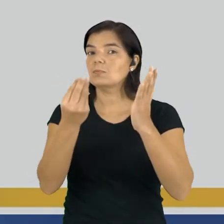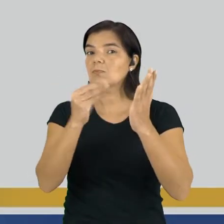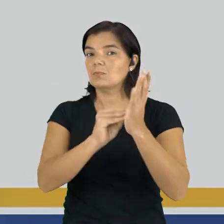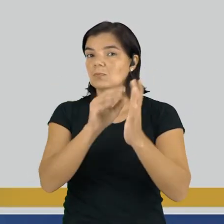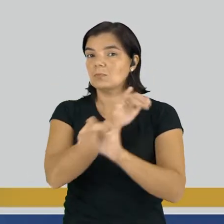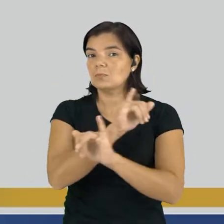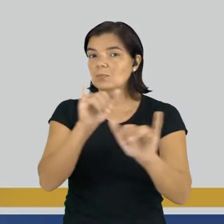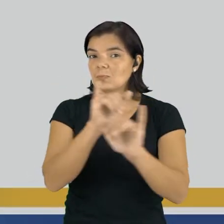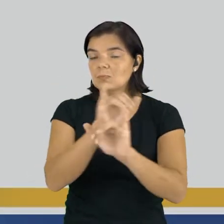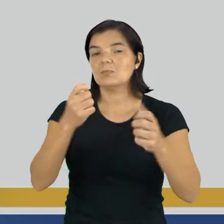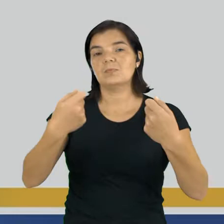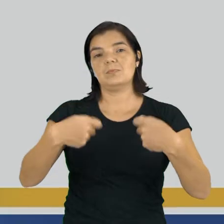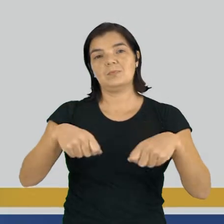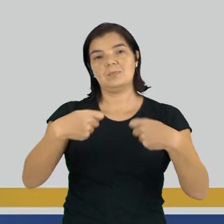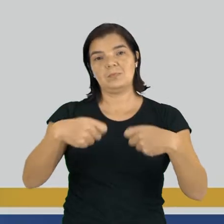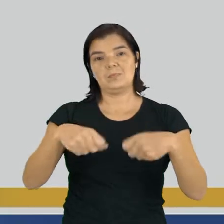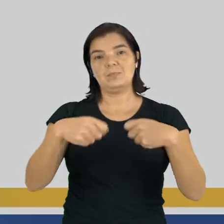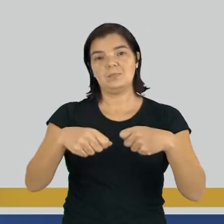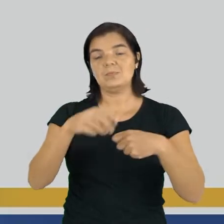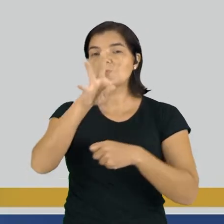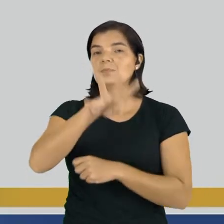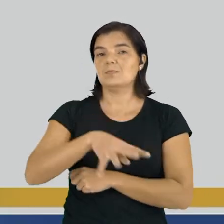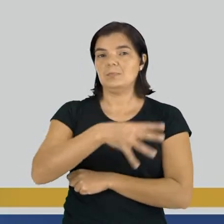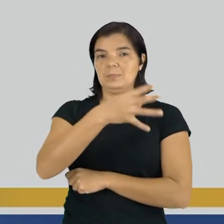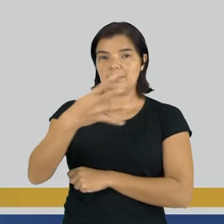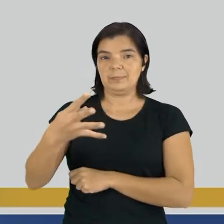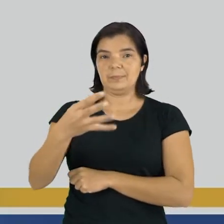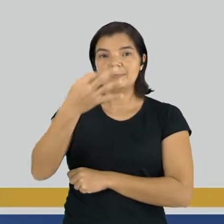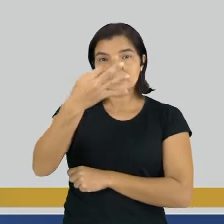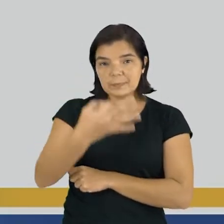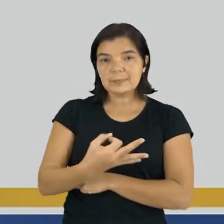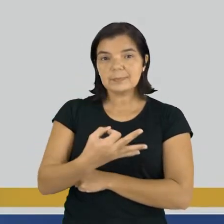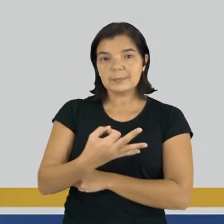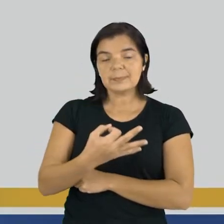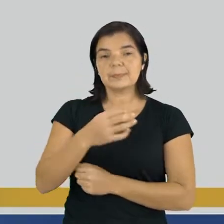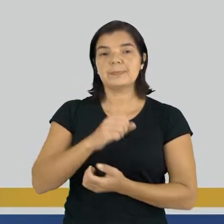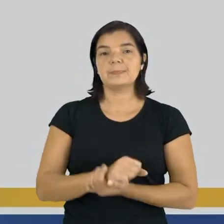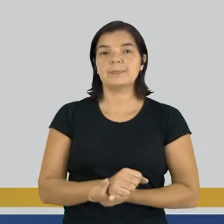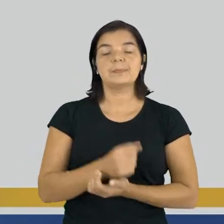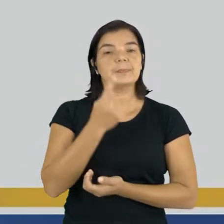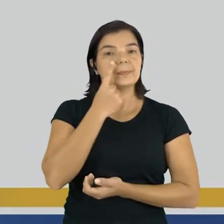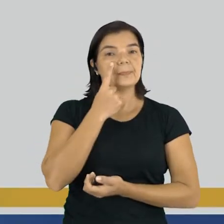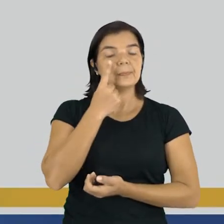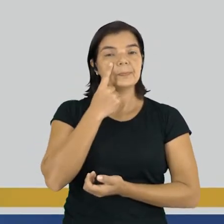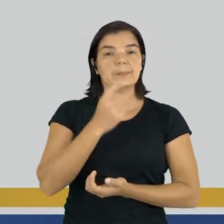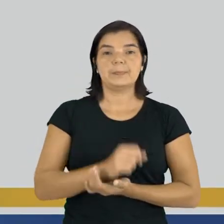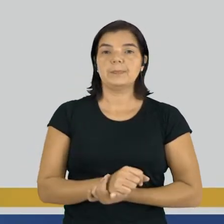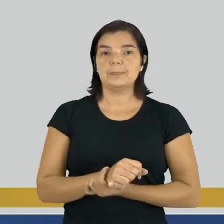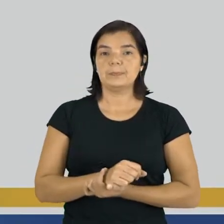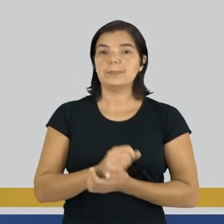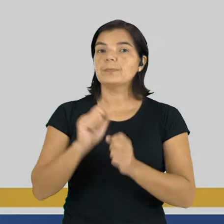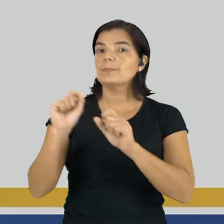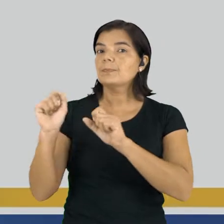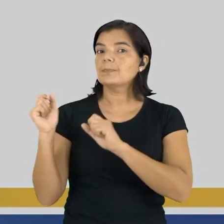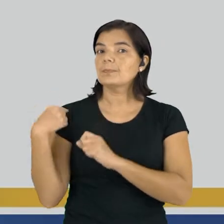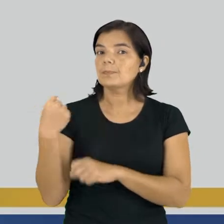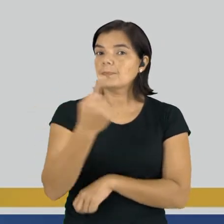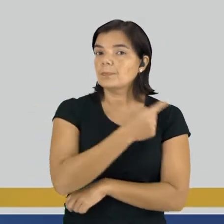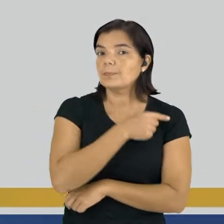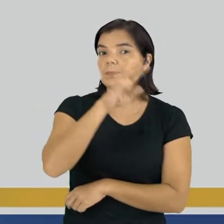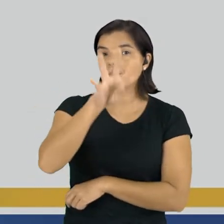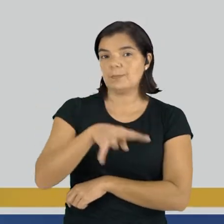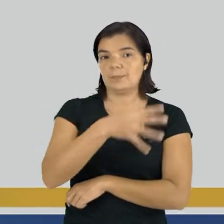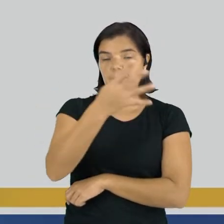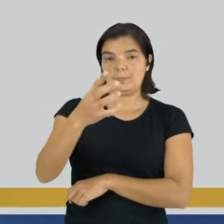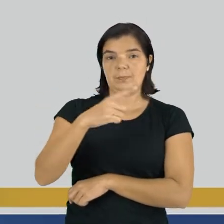os dados que nós precisamos na nossa tabela, certinho? Então, observe, a nossa tabela,